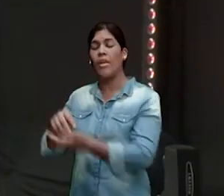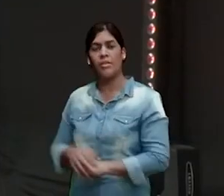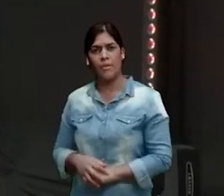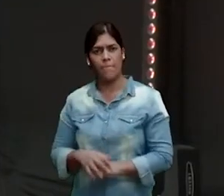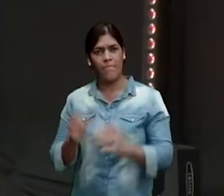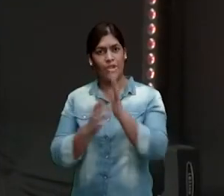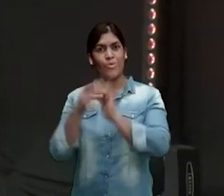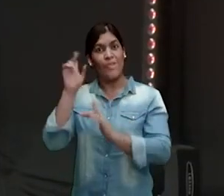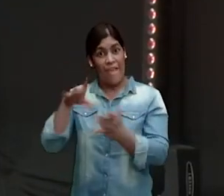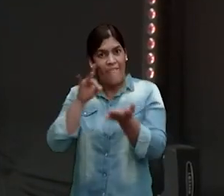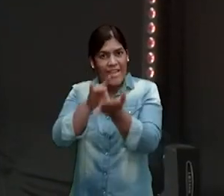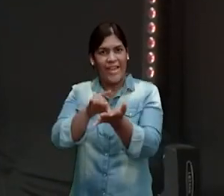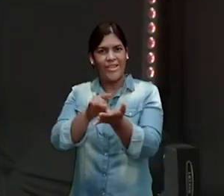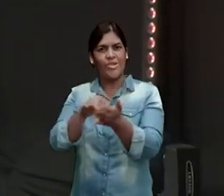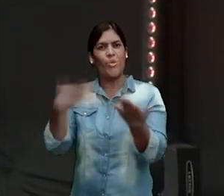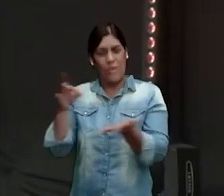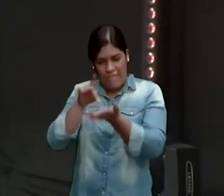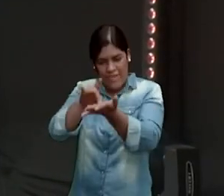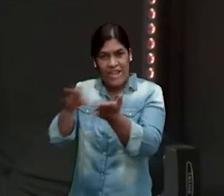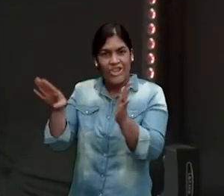verdade chega você se levanta